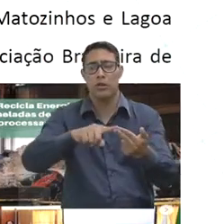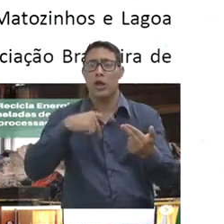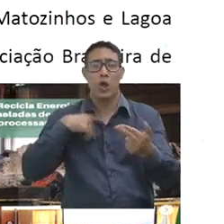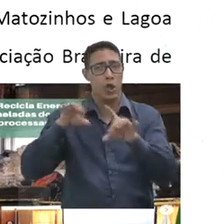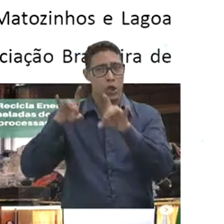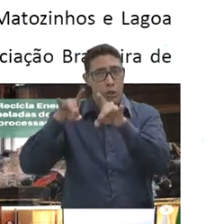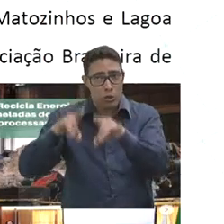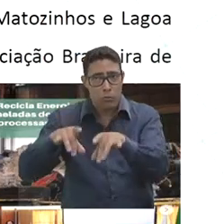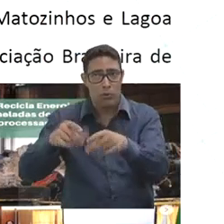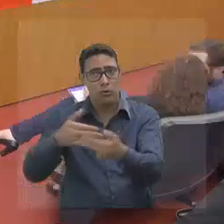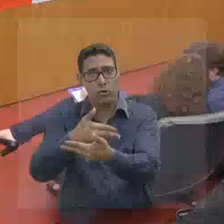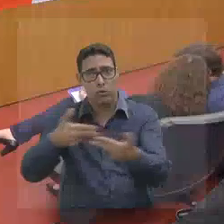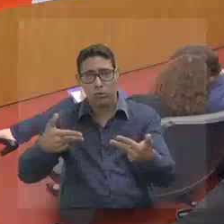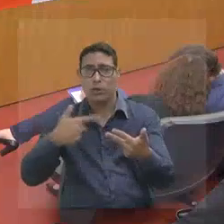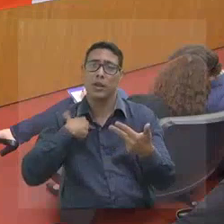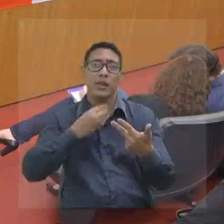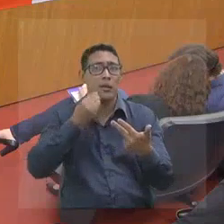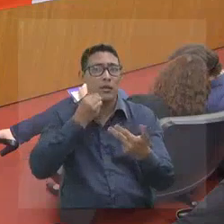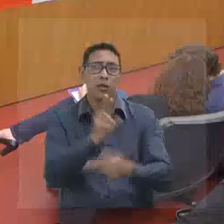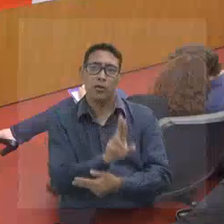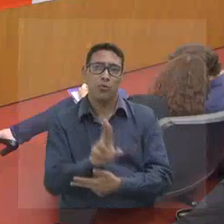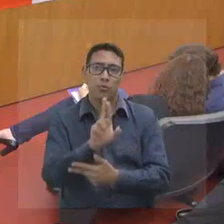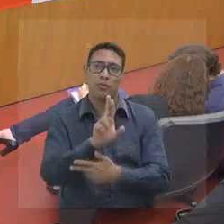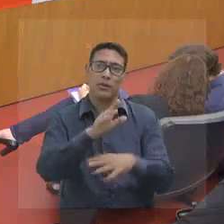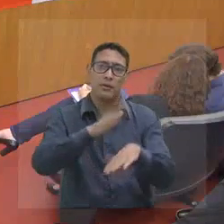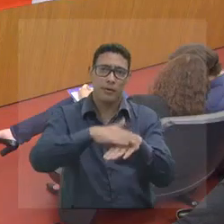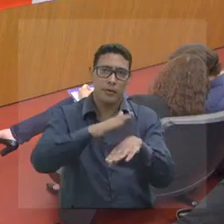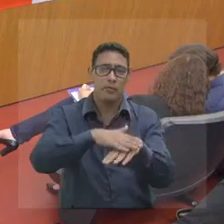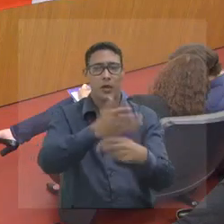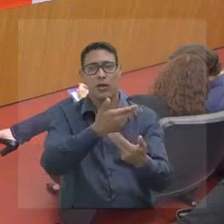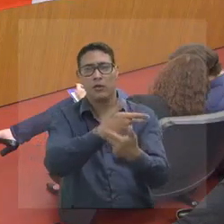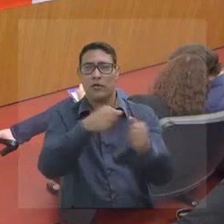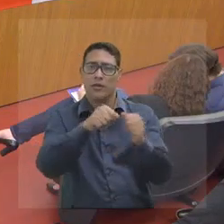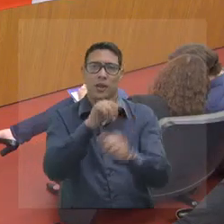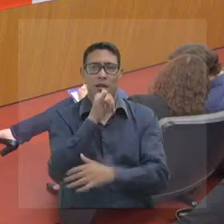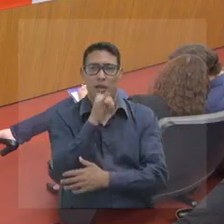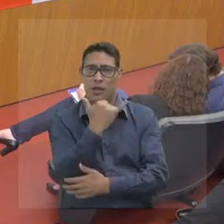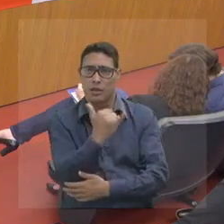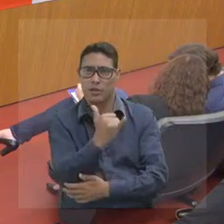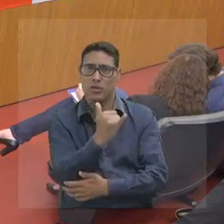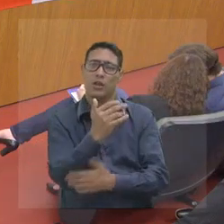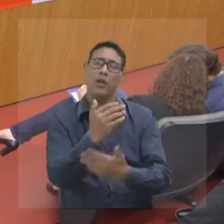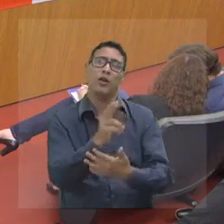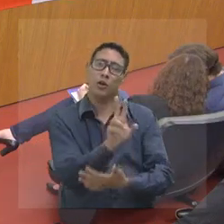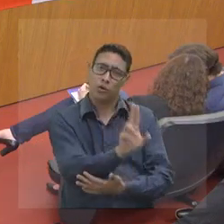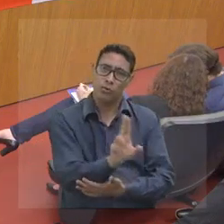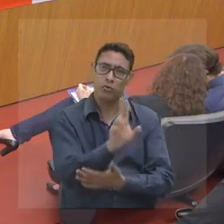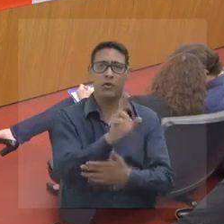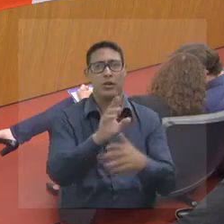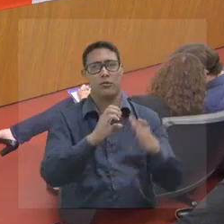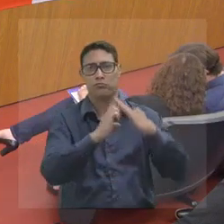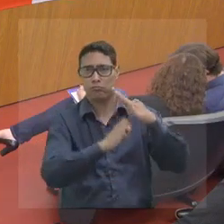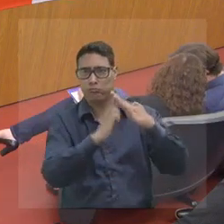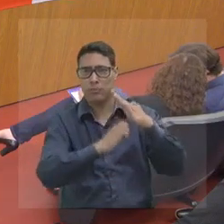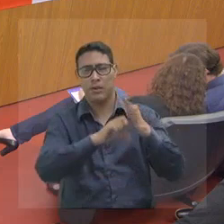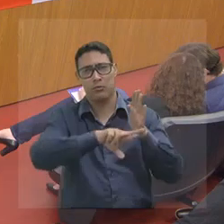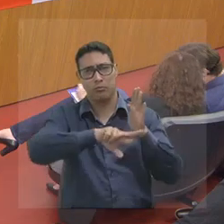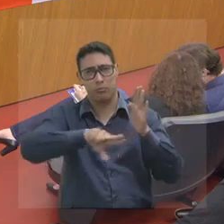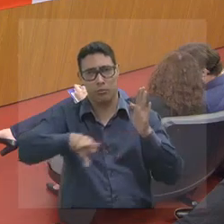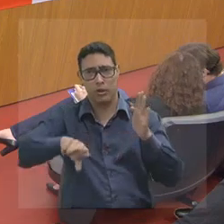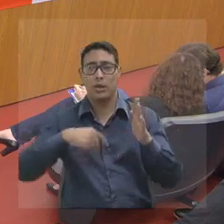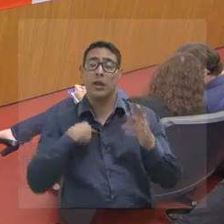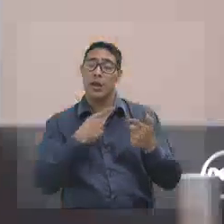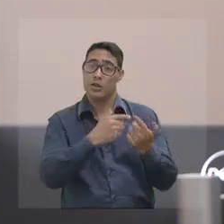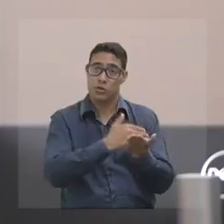utilizado para geração de energia né através de empresas sementeiras então fizemos esse primeiro é com